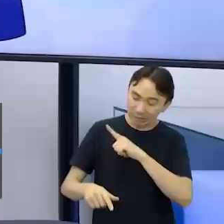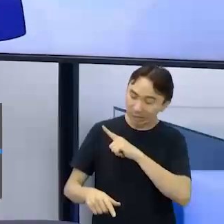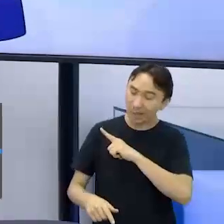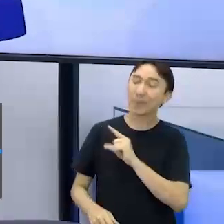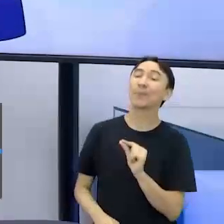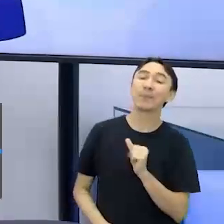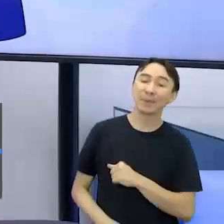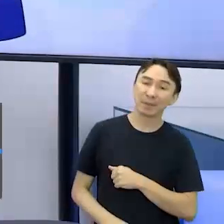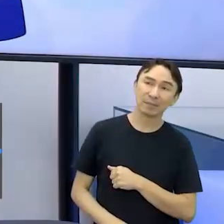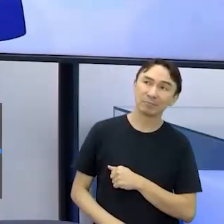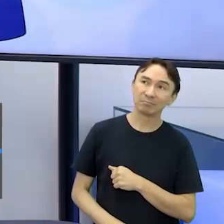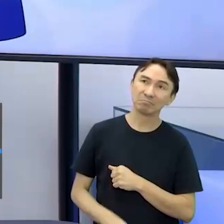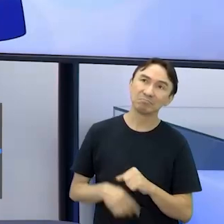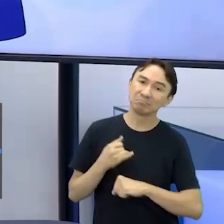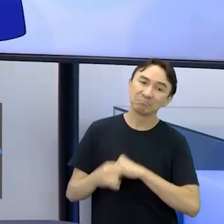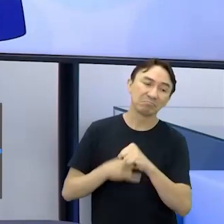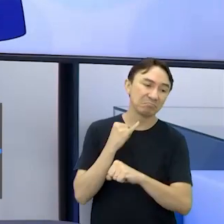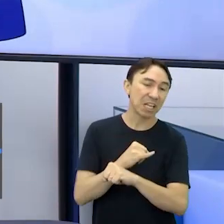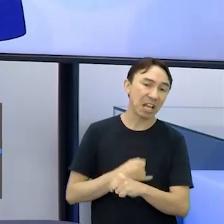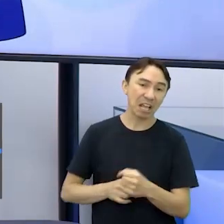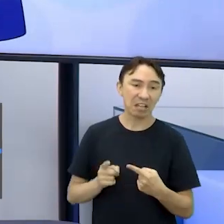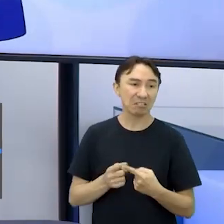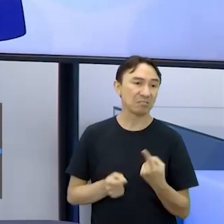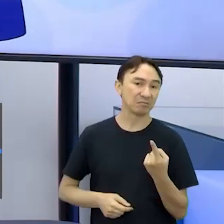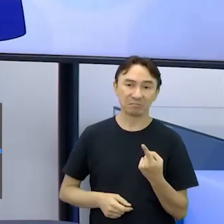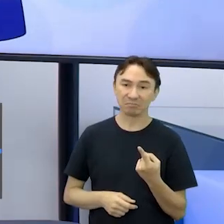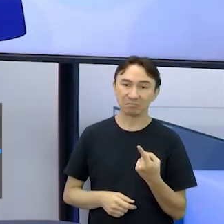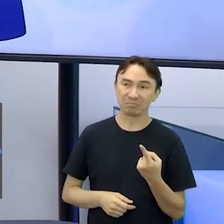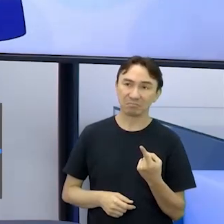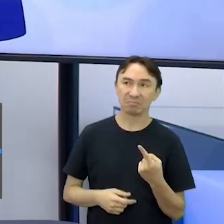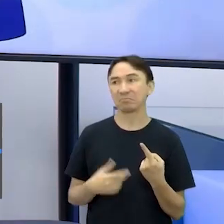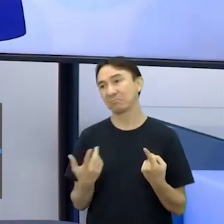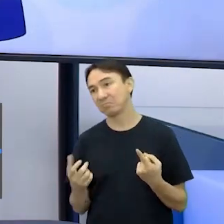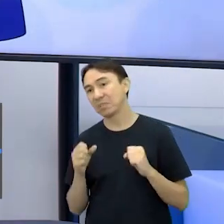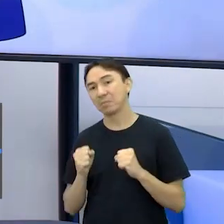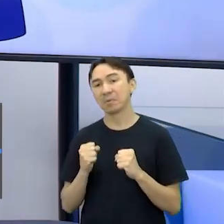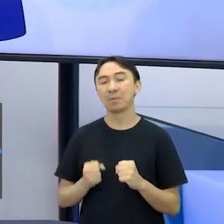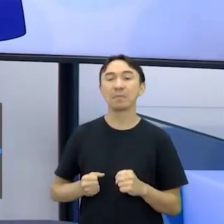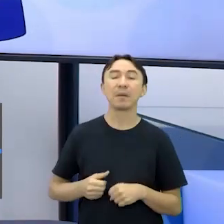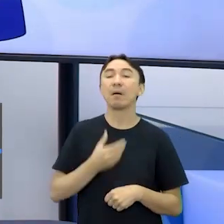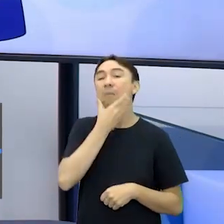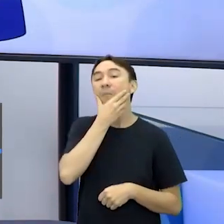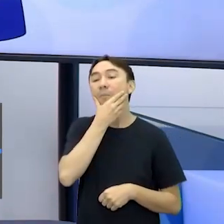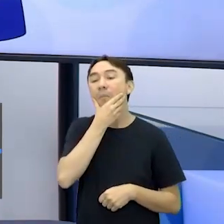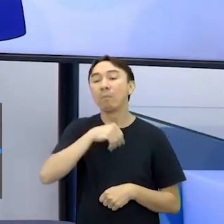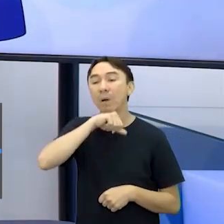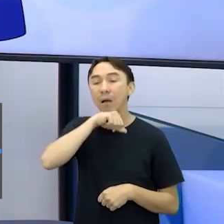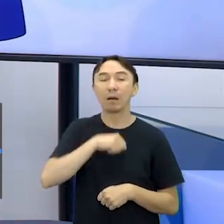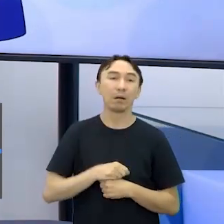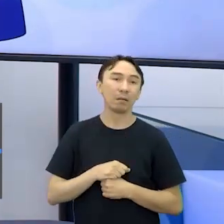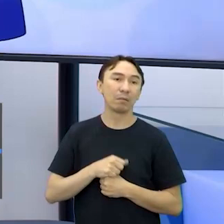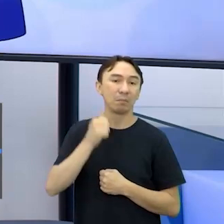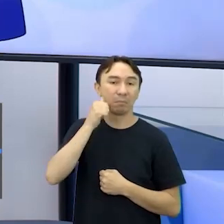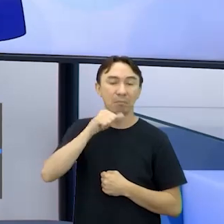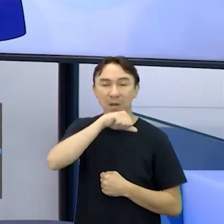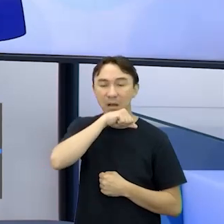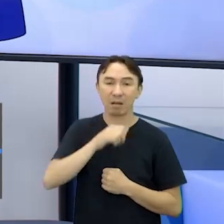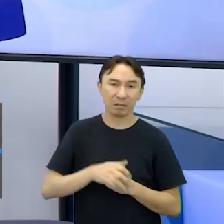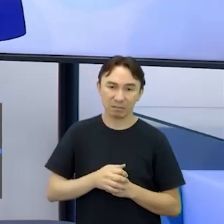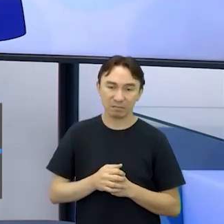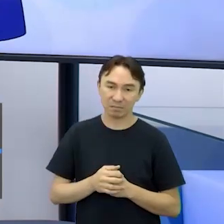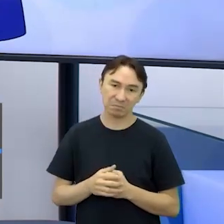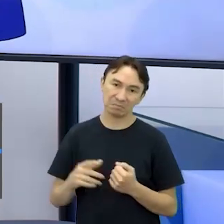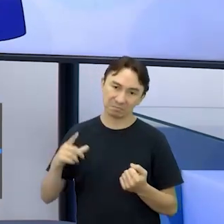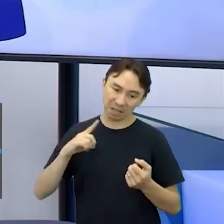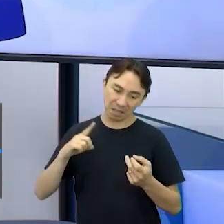exemplo, internet, algum pai ou mãe assina jornal, ou agência